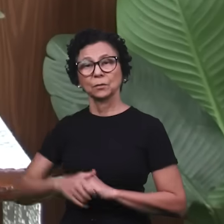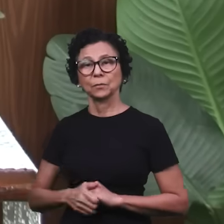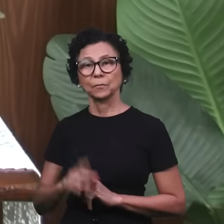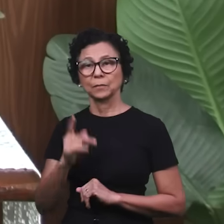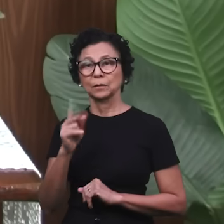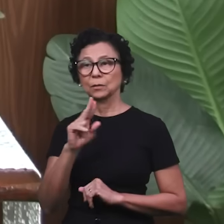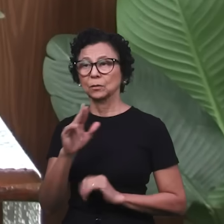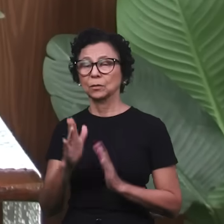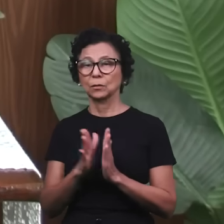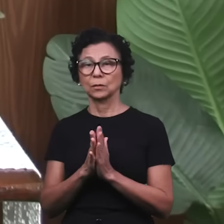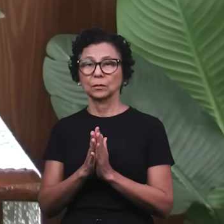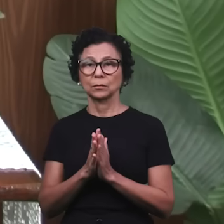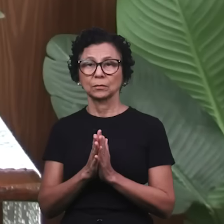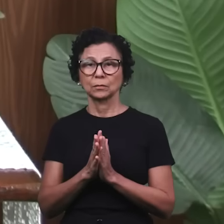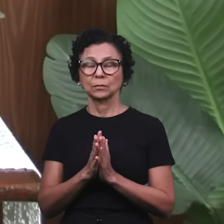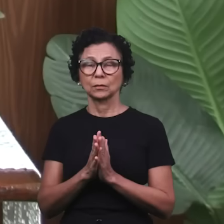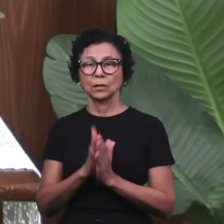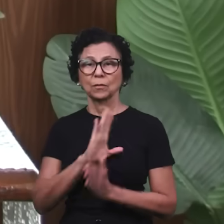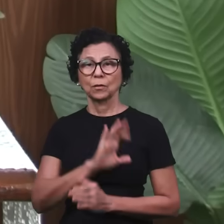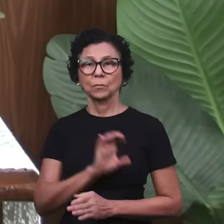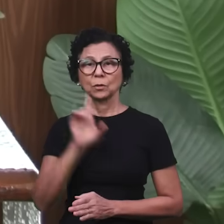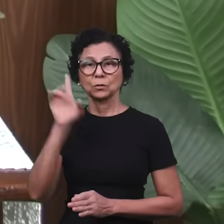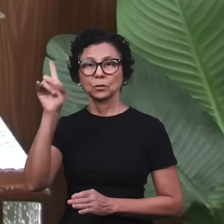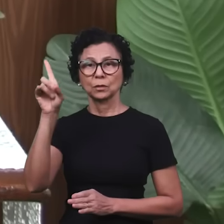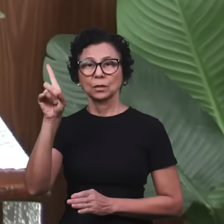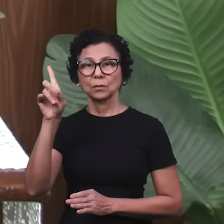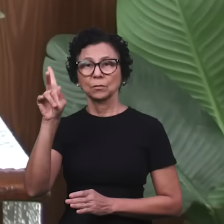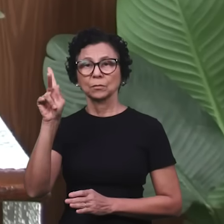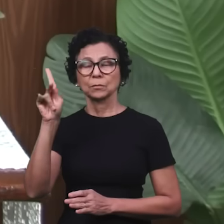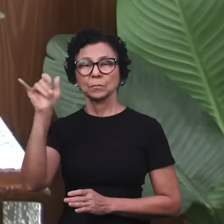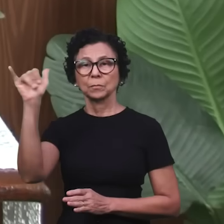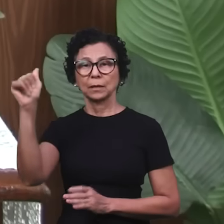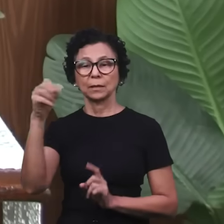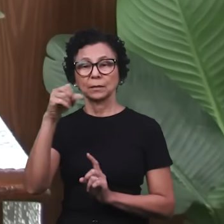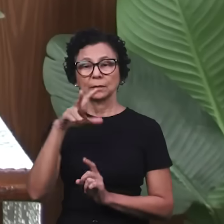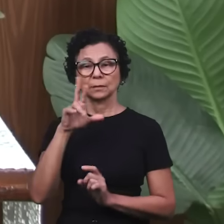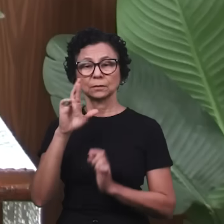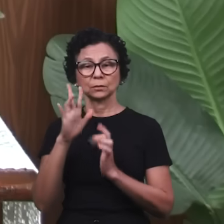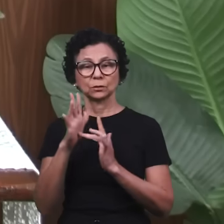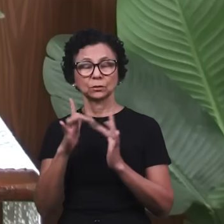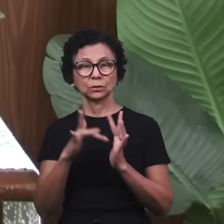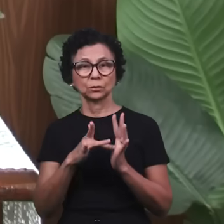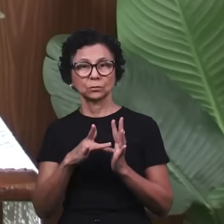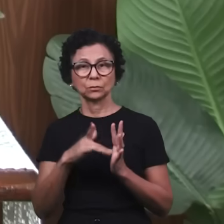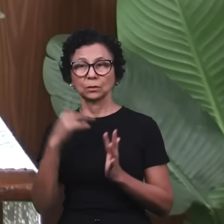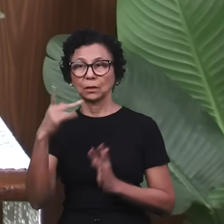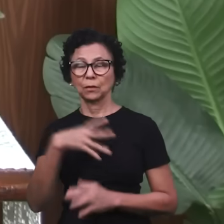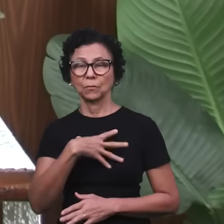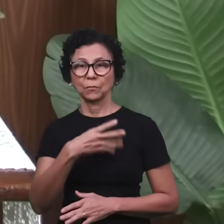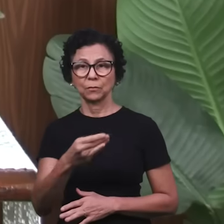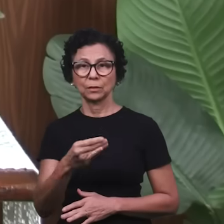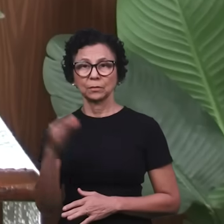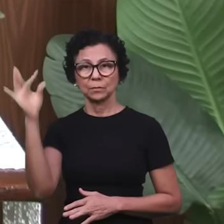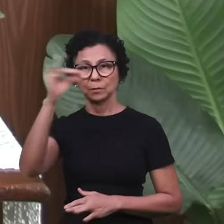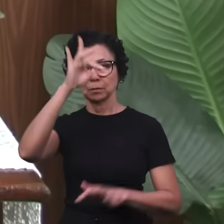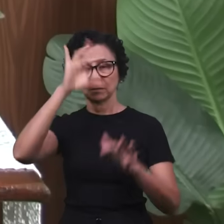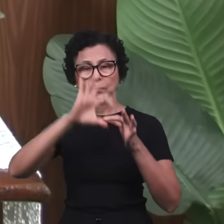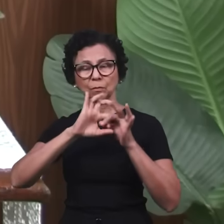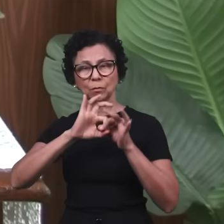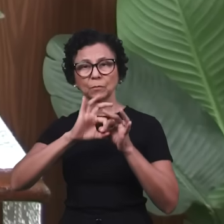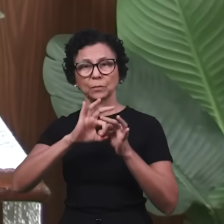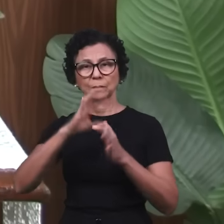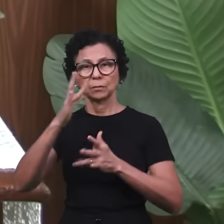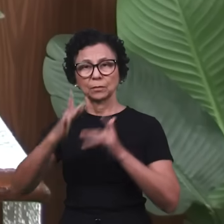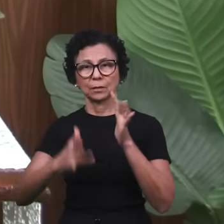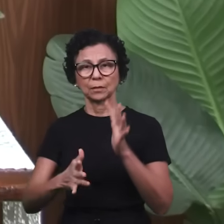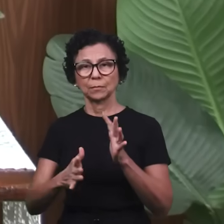que o amor de Deus o Pai, a graça do Senhor Jesus o Filho e a comunhão do Espírito Santo esteja sobre nós e sobre todo o povo